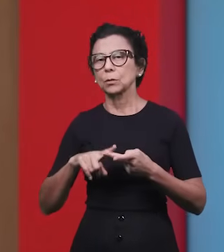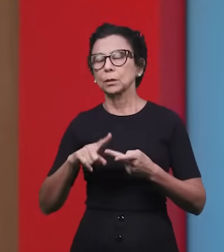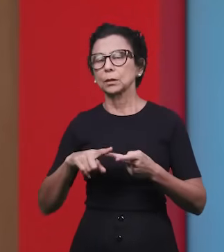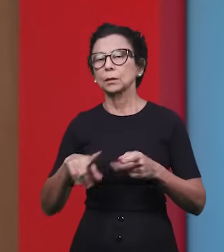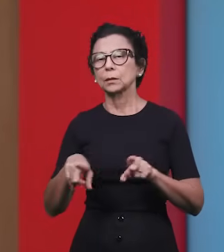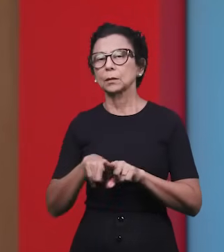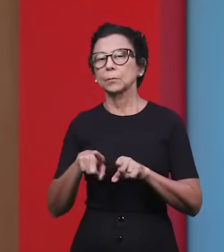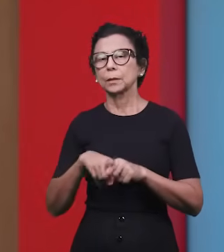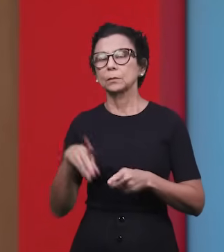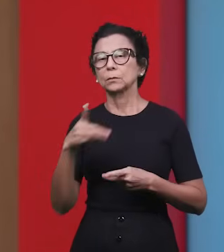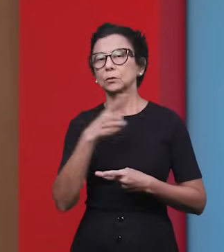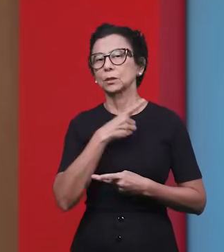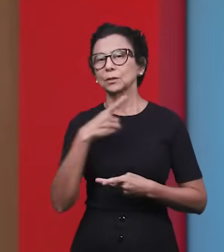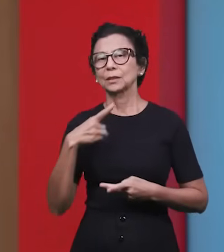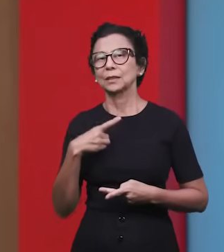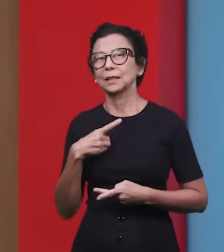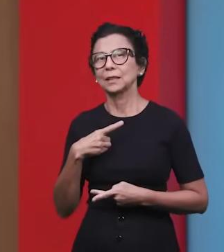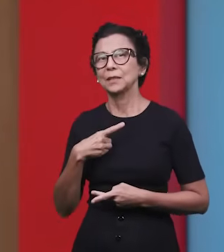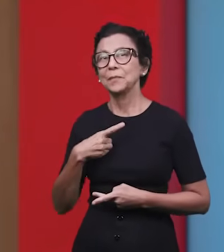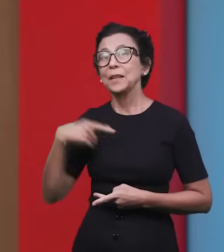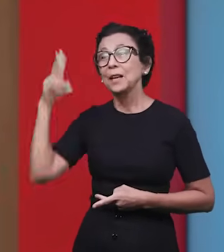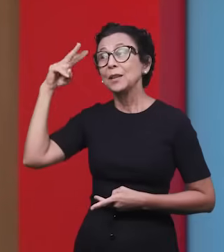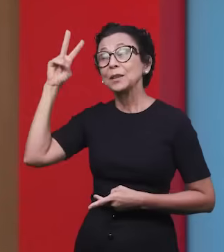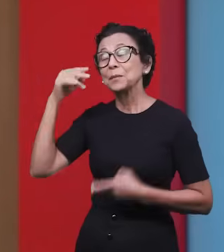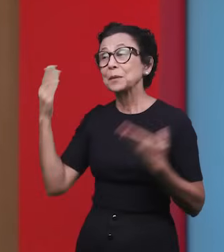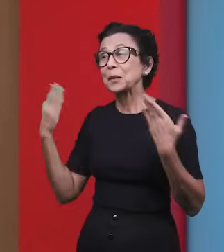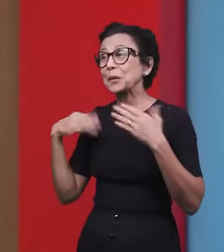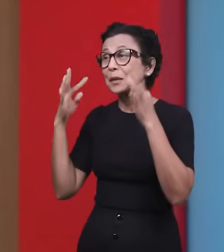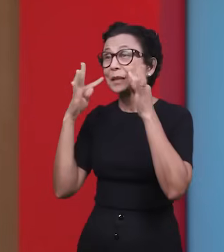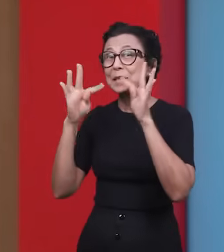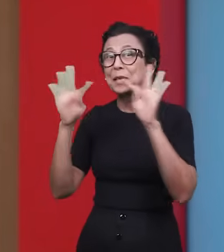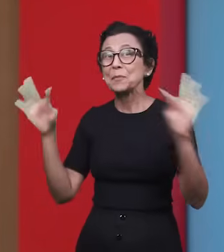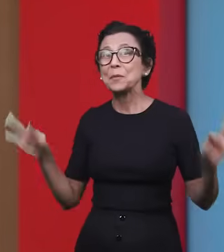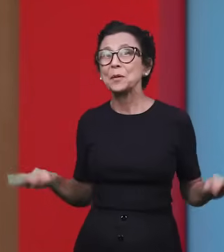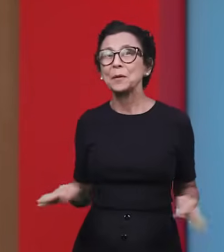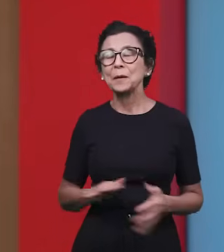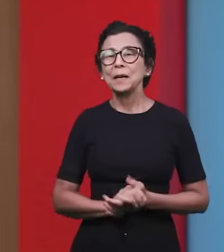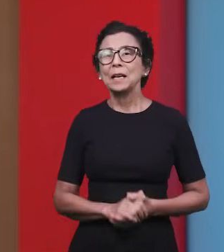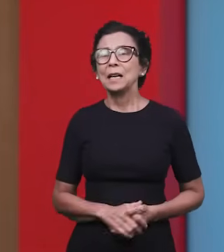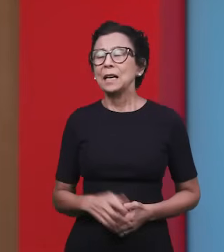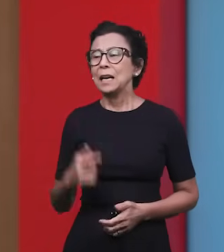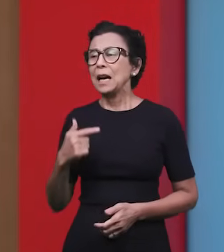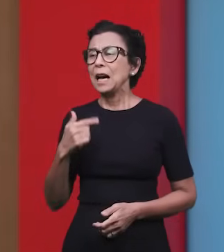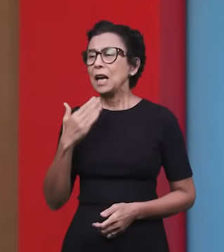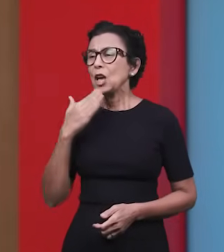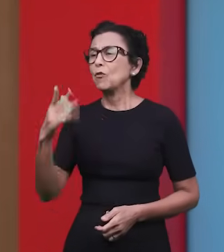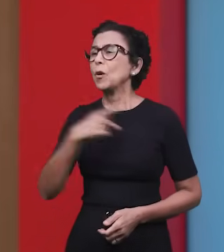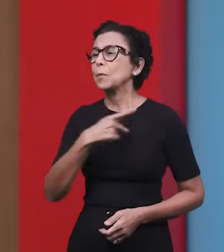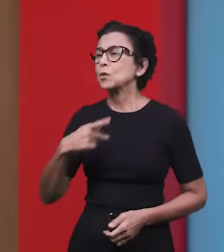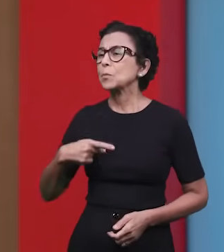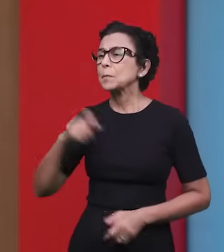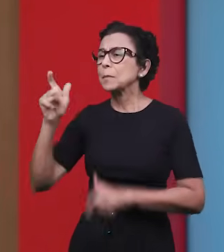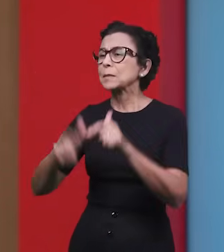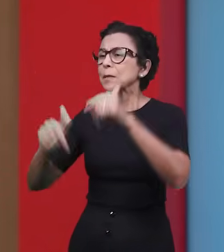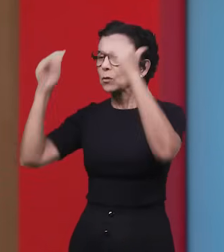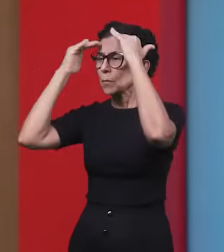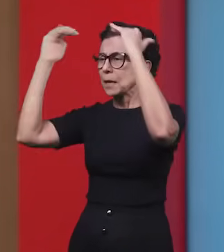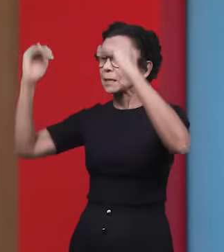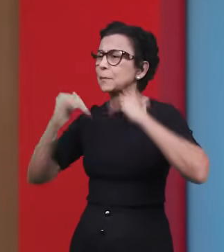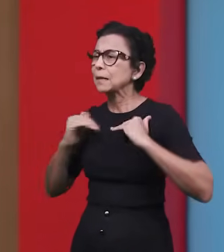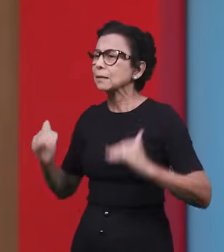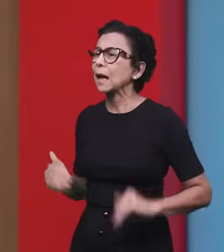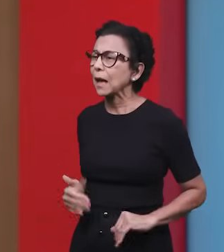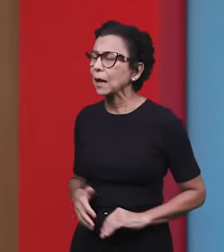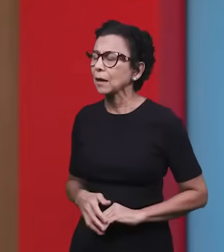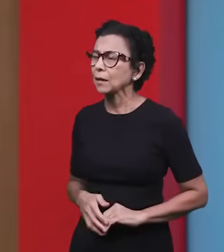fiz questão de contar, porque eu lembrei agora esse testemunho, né? Então, vamos pedir ao pastor, porque o rebanho tem autoridade. Não, a autoridade nós temos que pedir